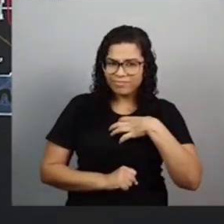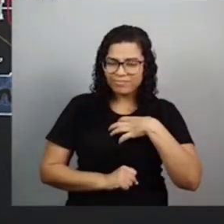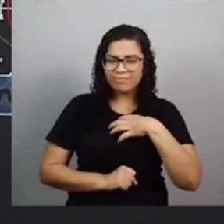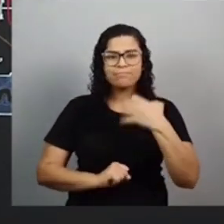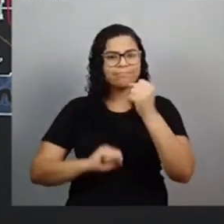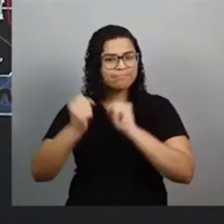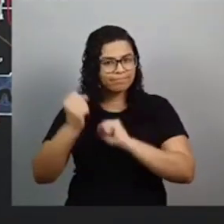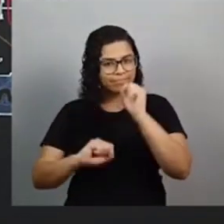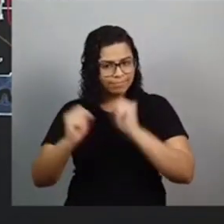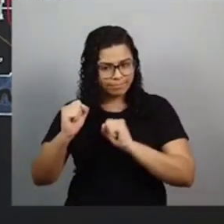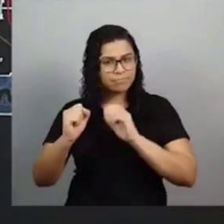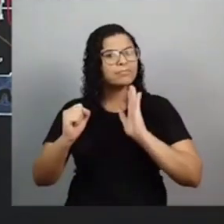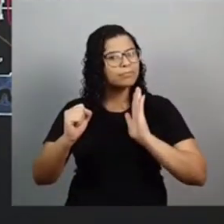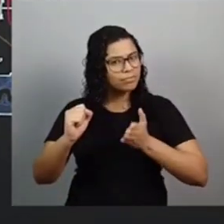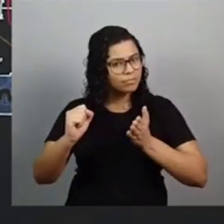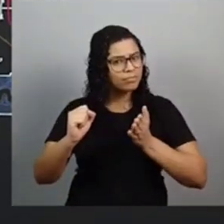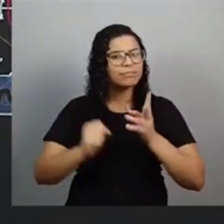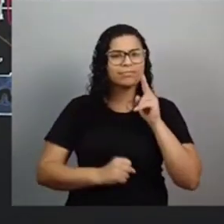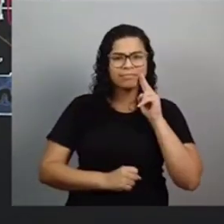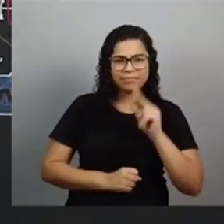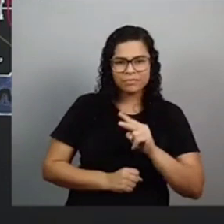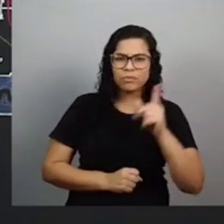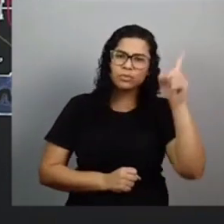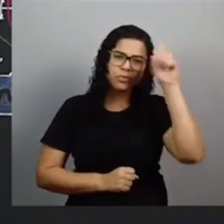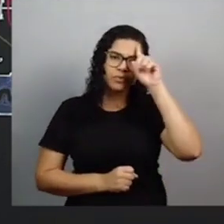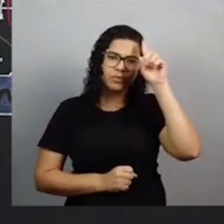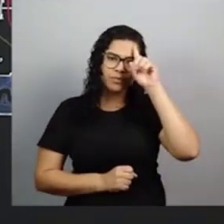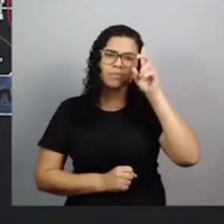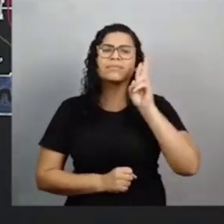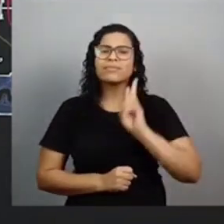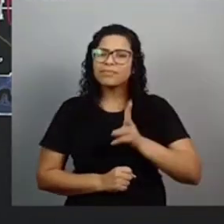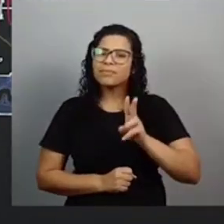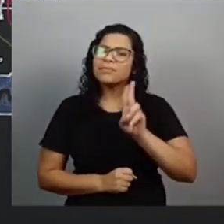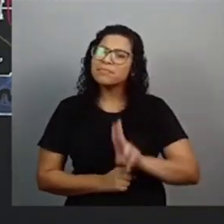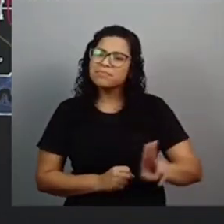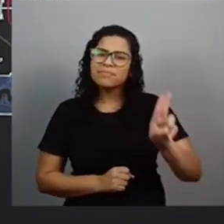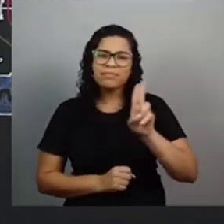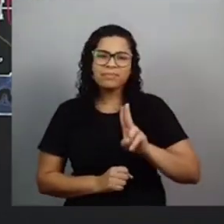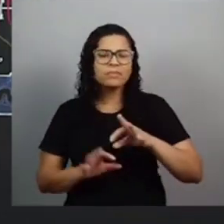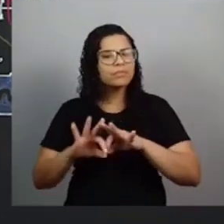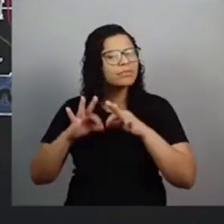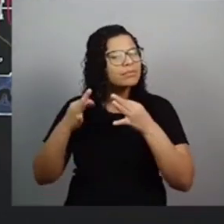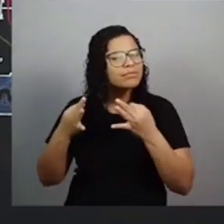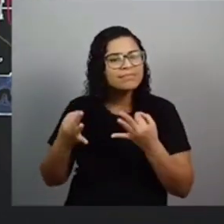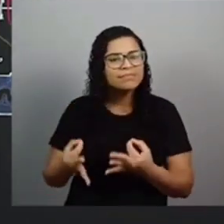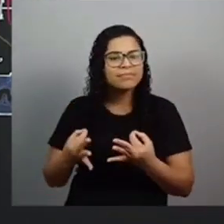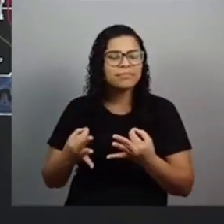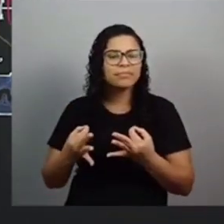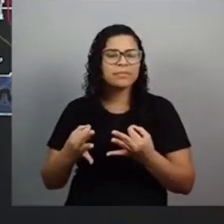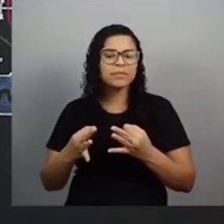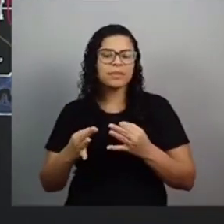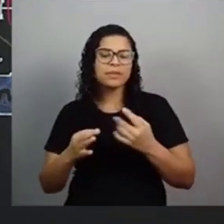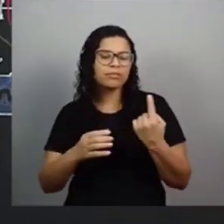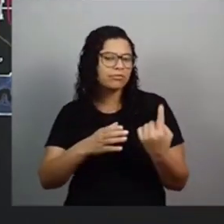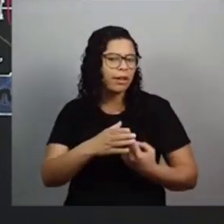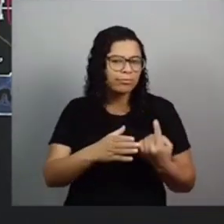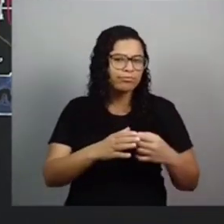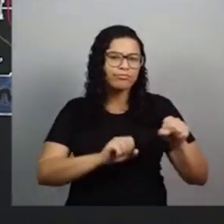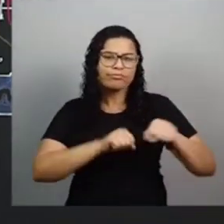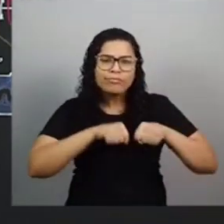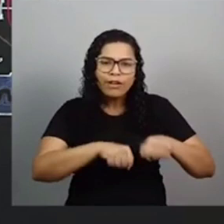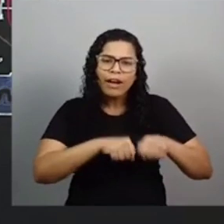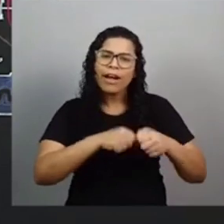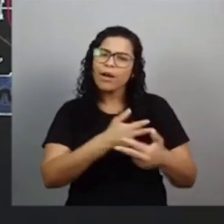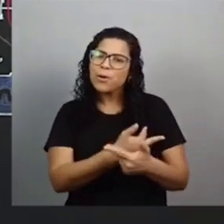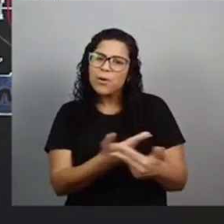máquina, super tá, né? No nosso cotidiano a gente usa várias máquinas simples, máquinas de lavar e tal. Agora, o